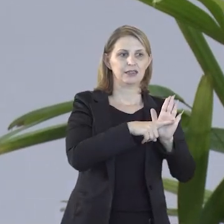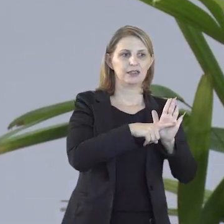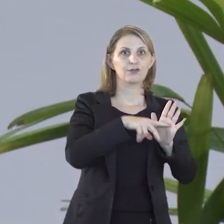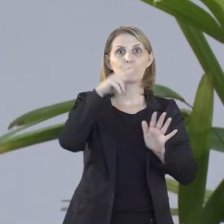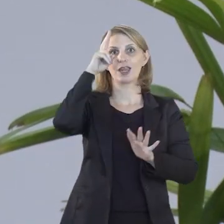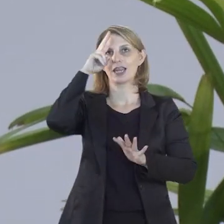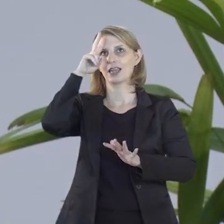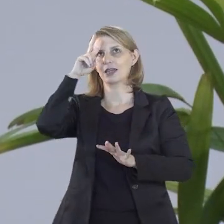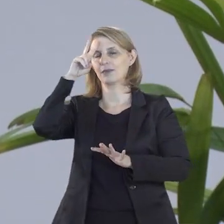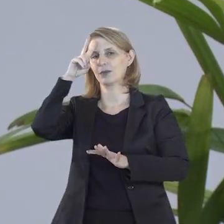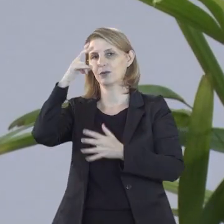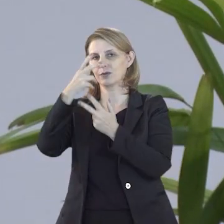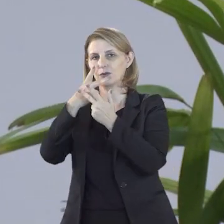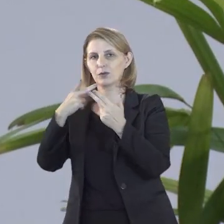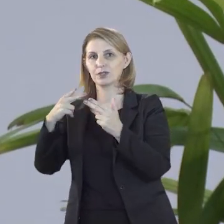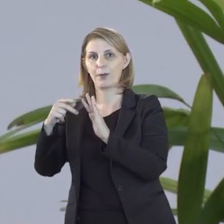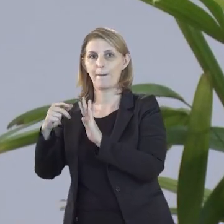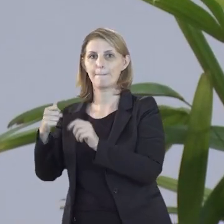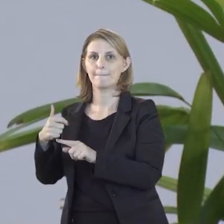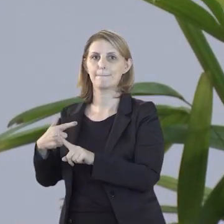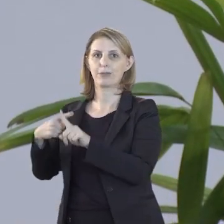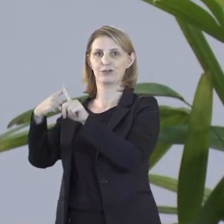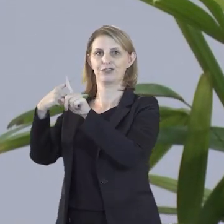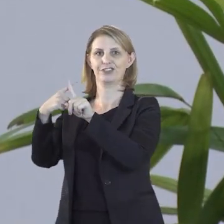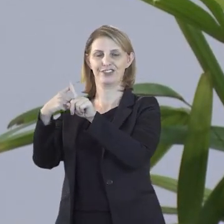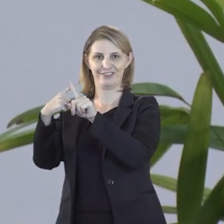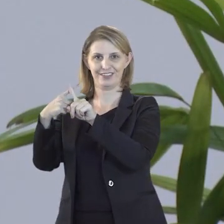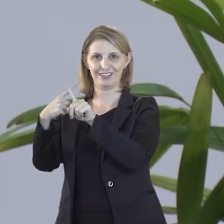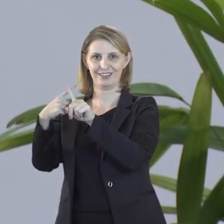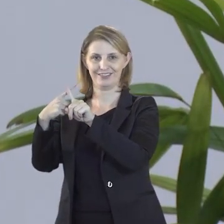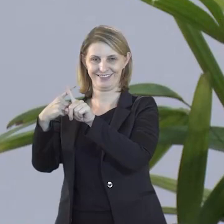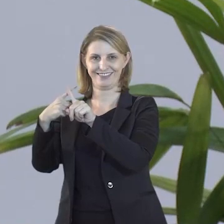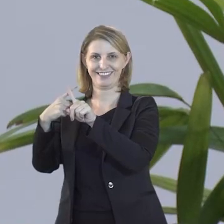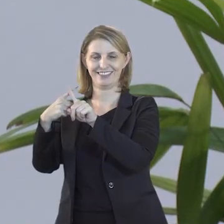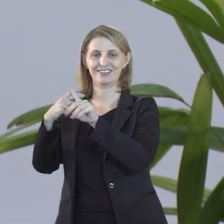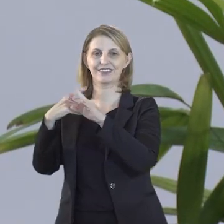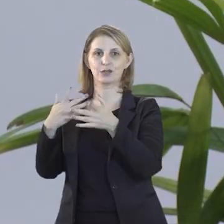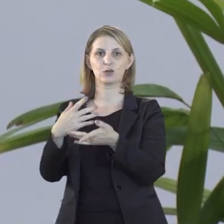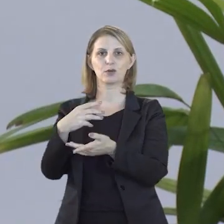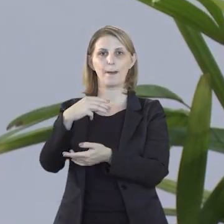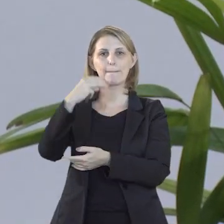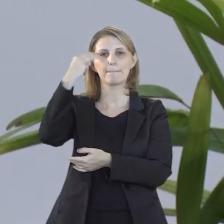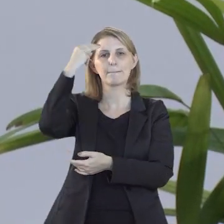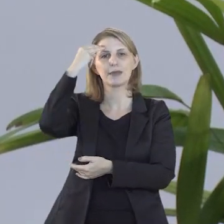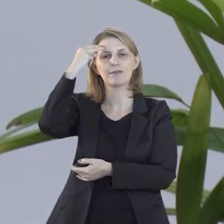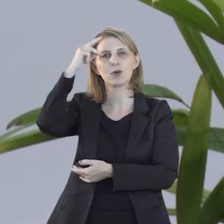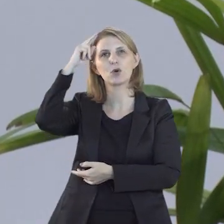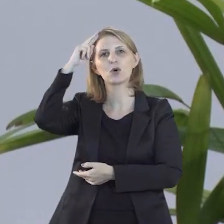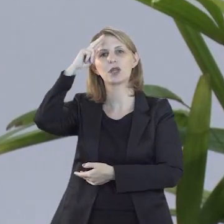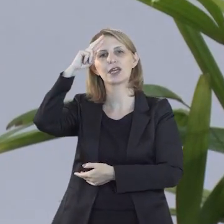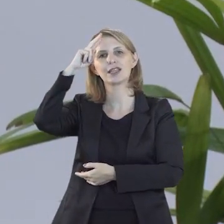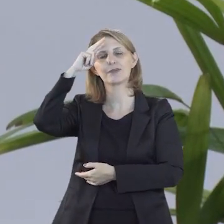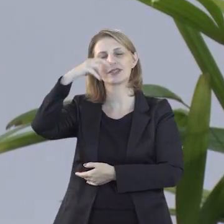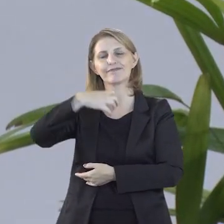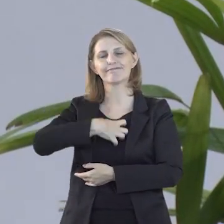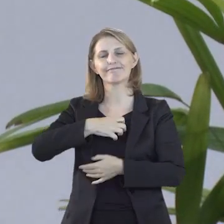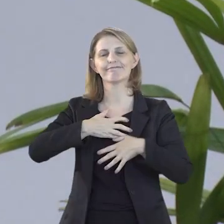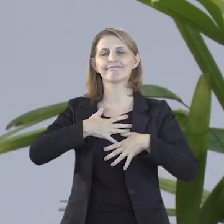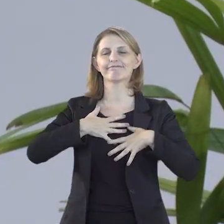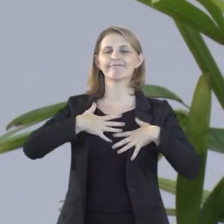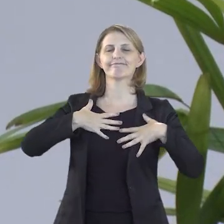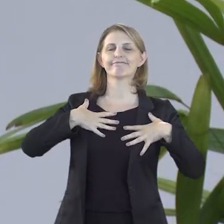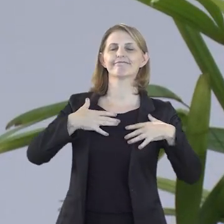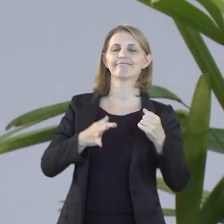sensação negativa de peso com uma lembrança afetiva positiva, né? E essa questão